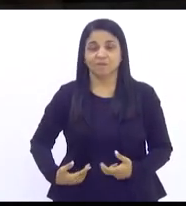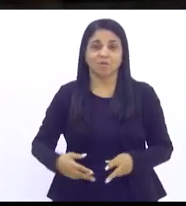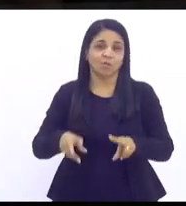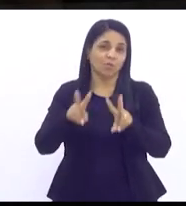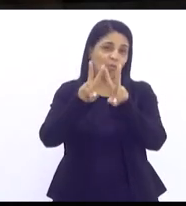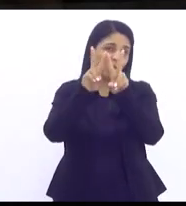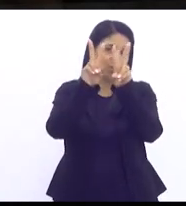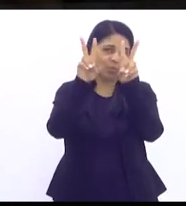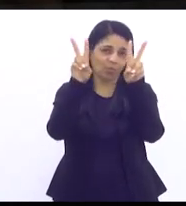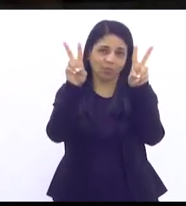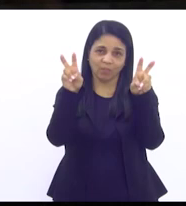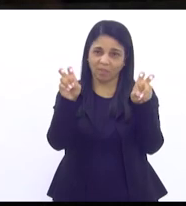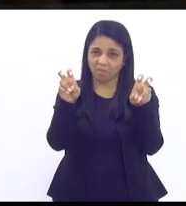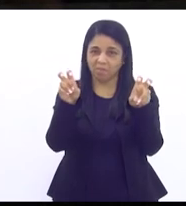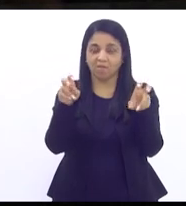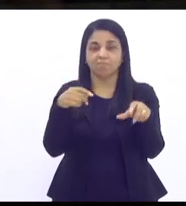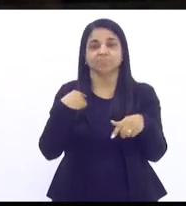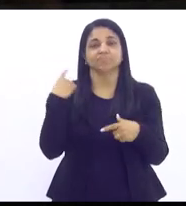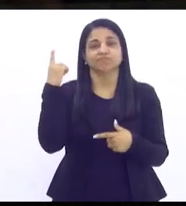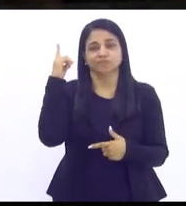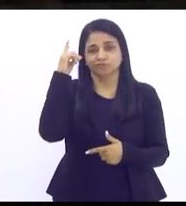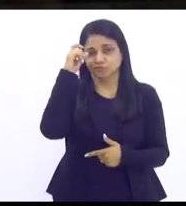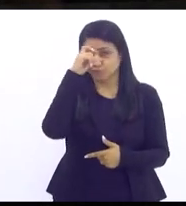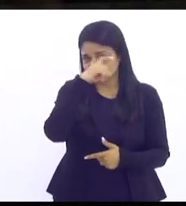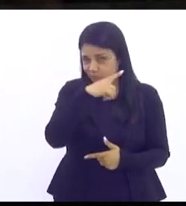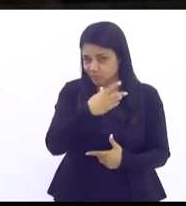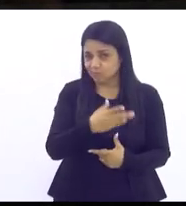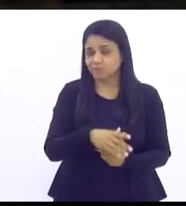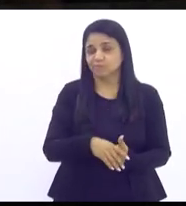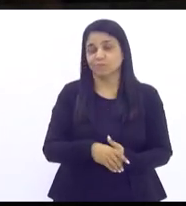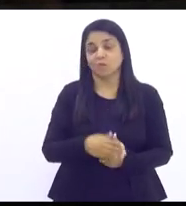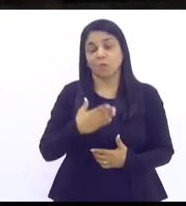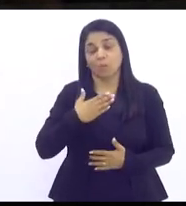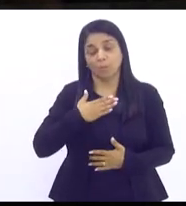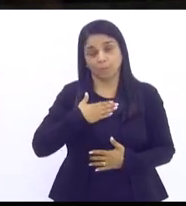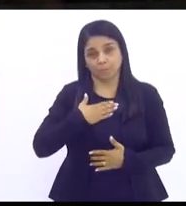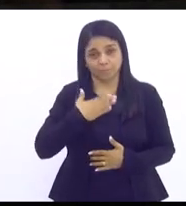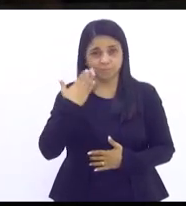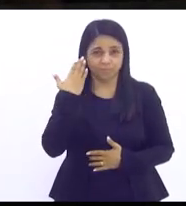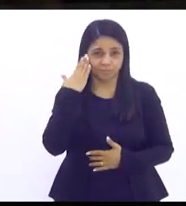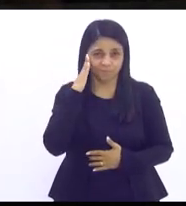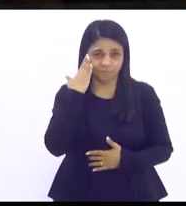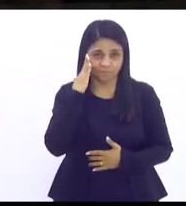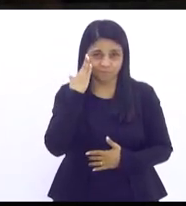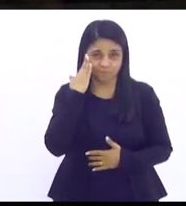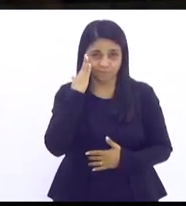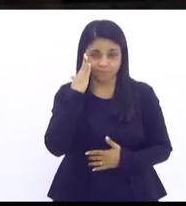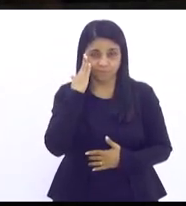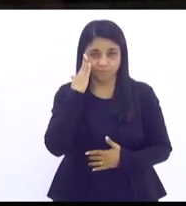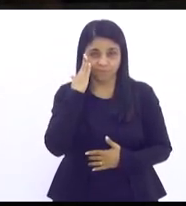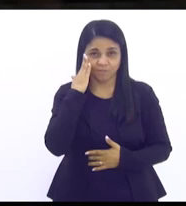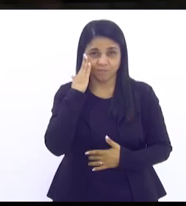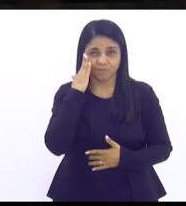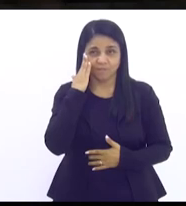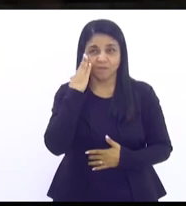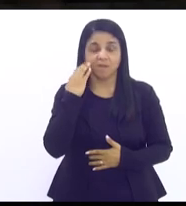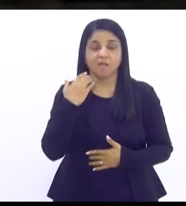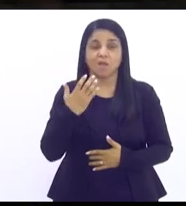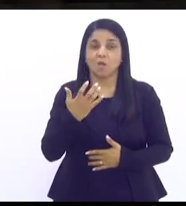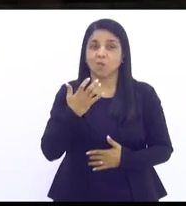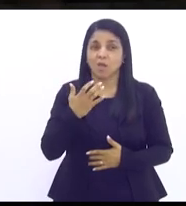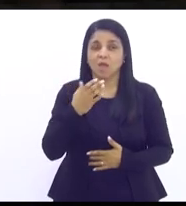é absolutamente polêmico. No meu entendimento, e eu sou sempre aquele que quer